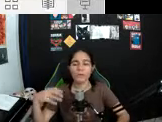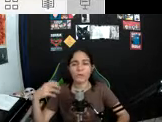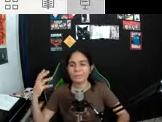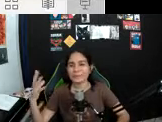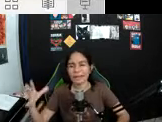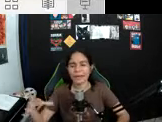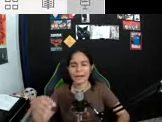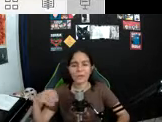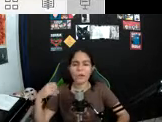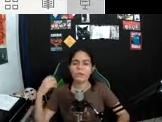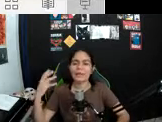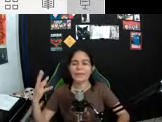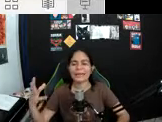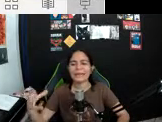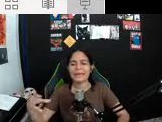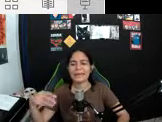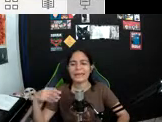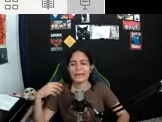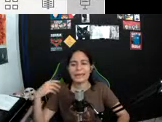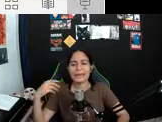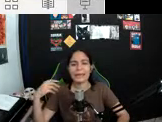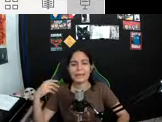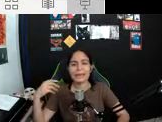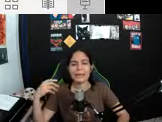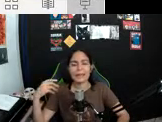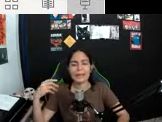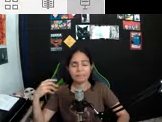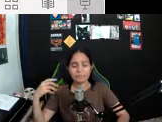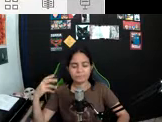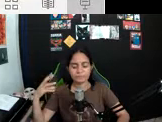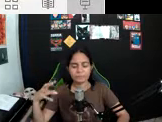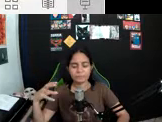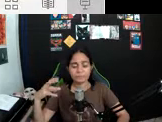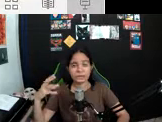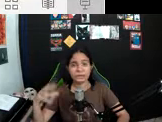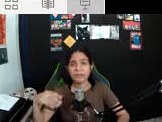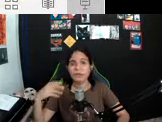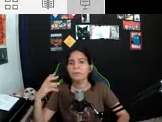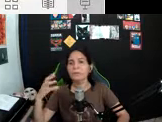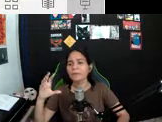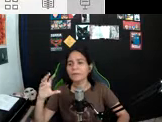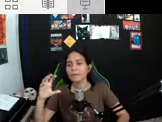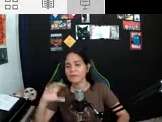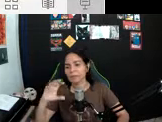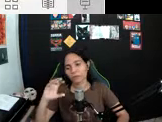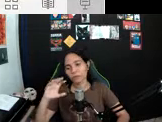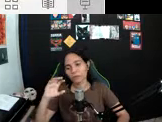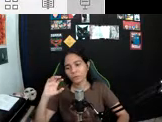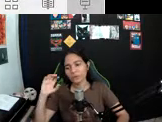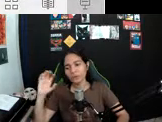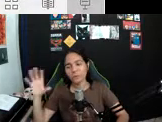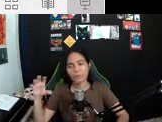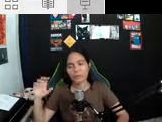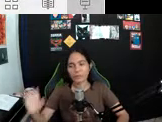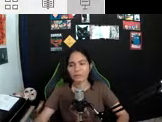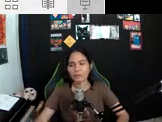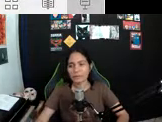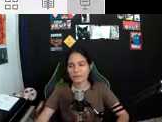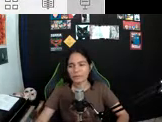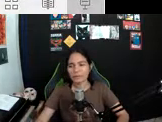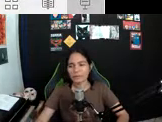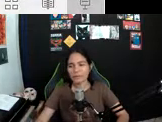um hospital, uma clínica, estão, né, houve